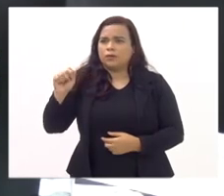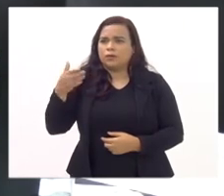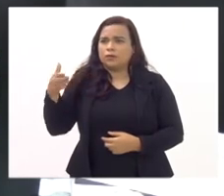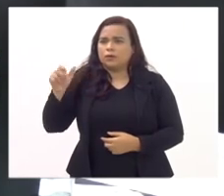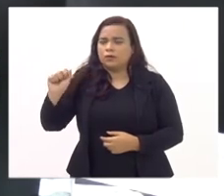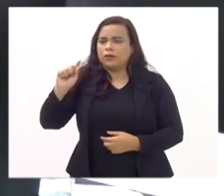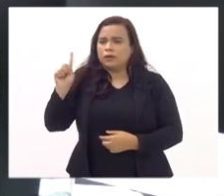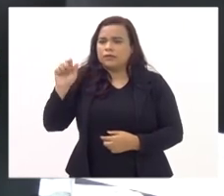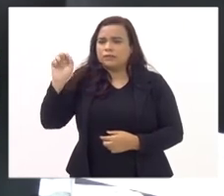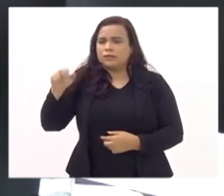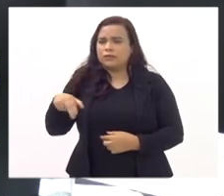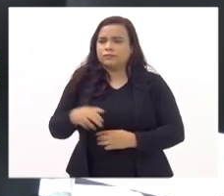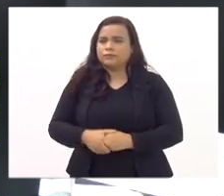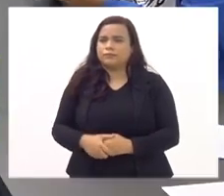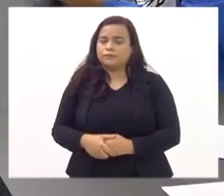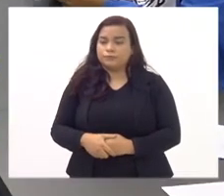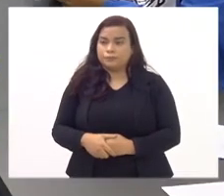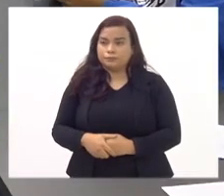Azen.